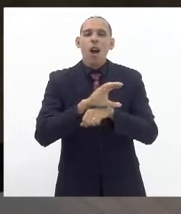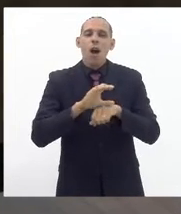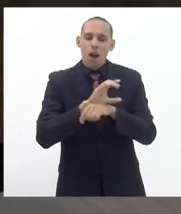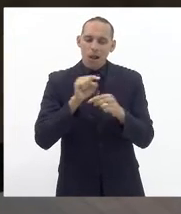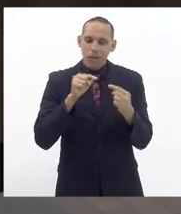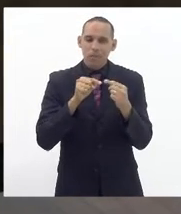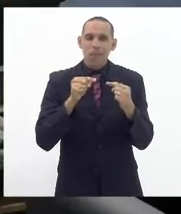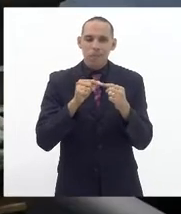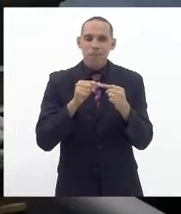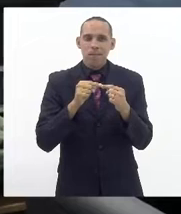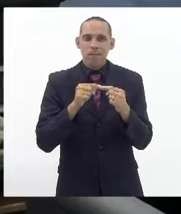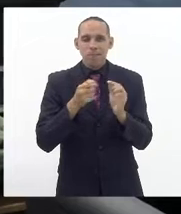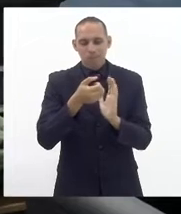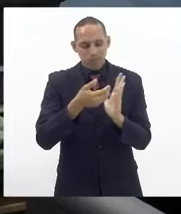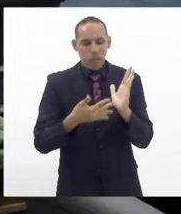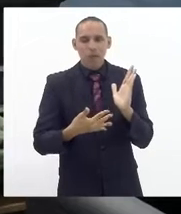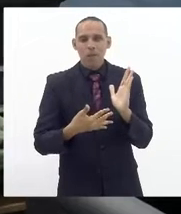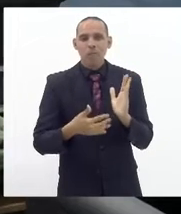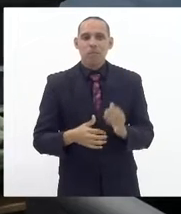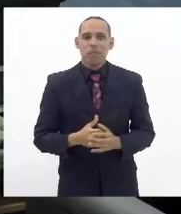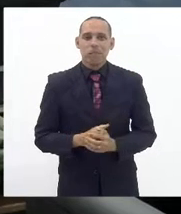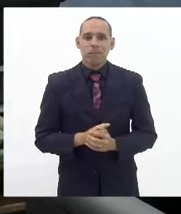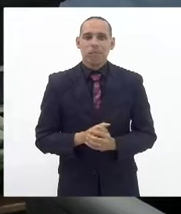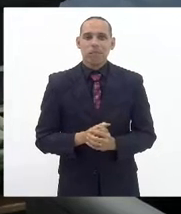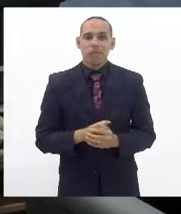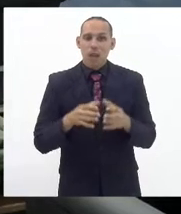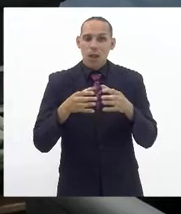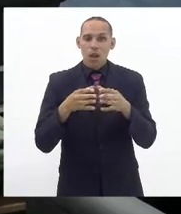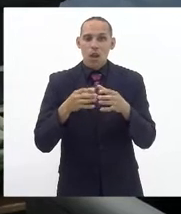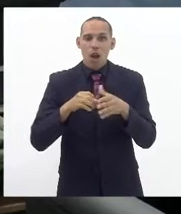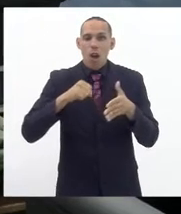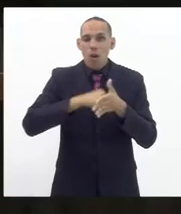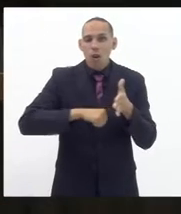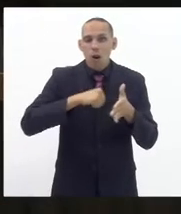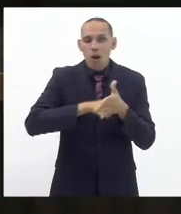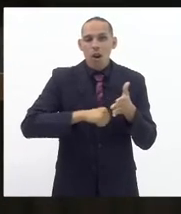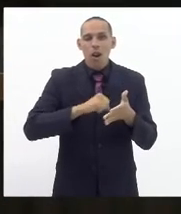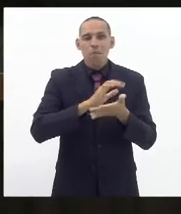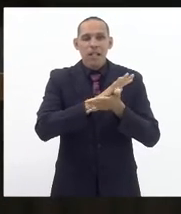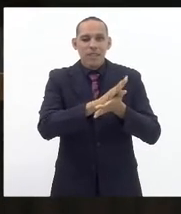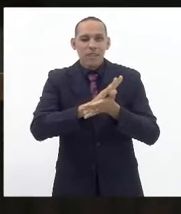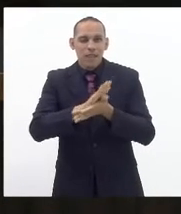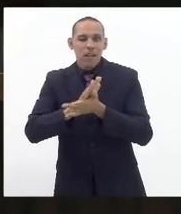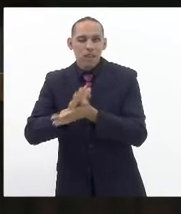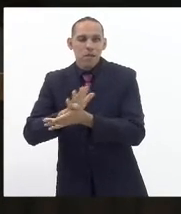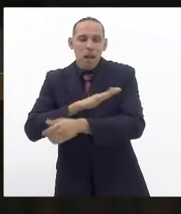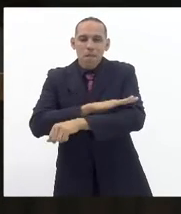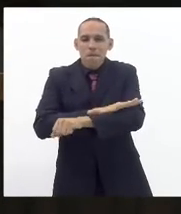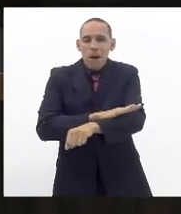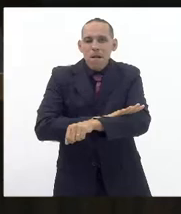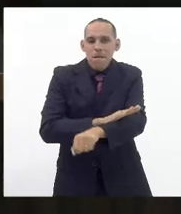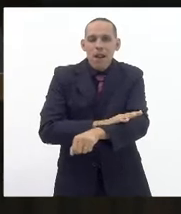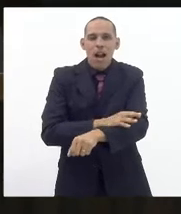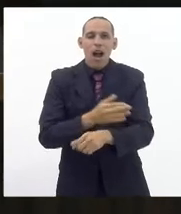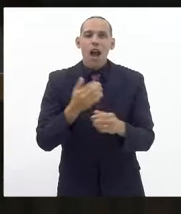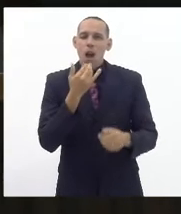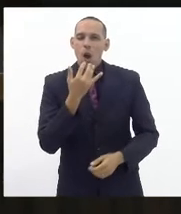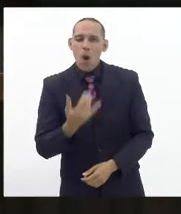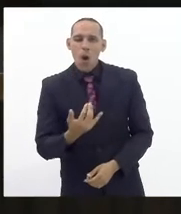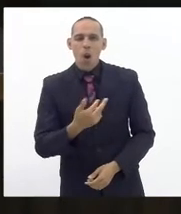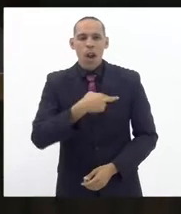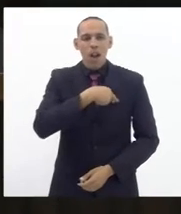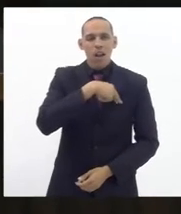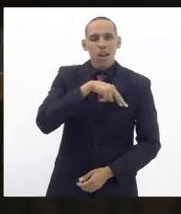constitucionalidade da matéria. Pela Comissão de Combate às Discriminações e Preconceito de Raça, Cor, Etnia e Religião, Procedimento